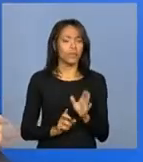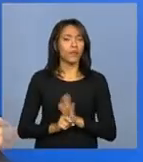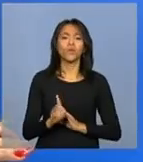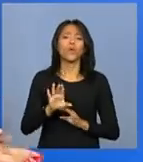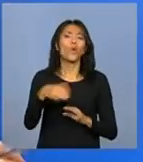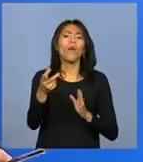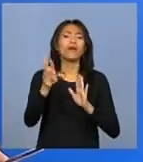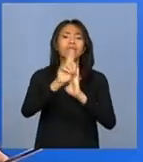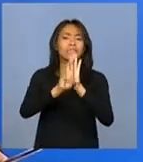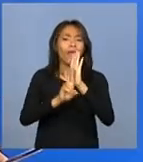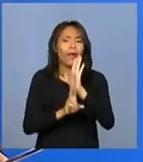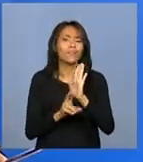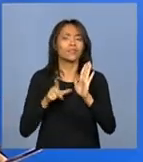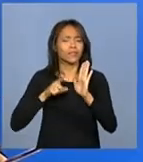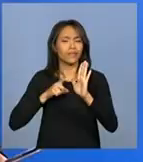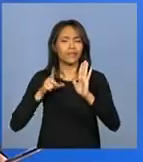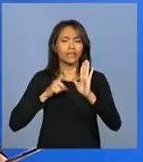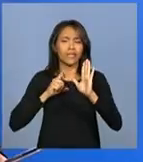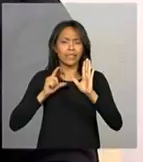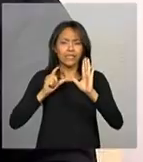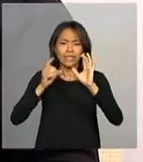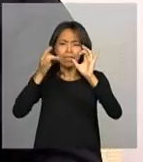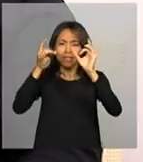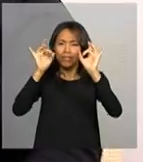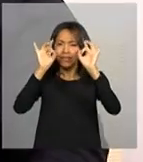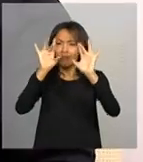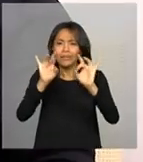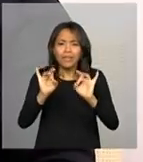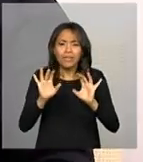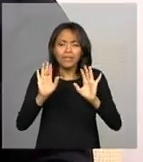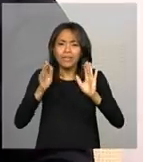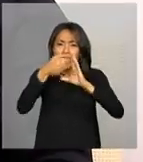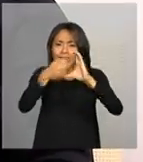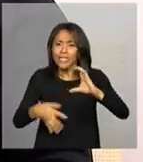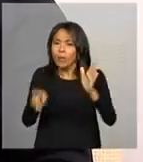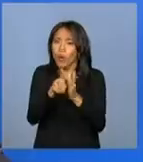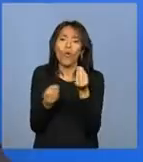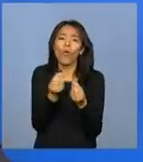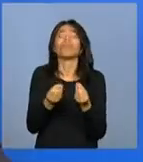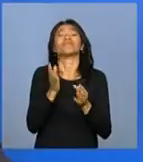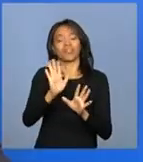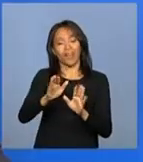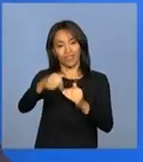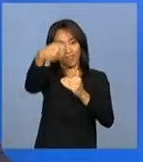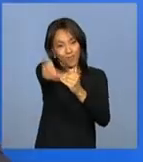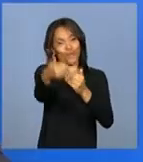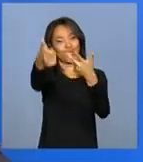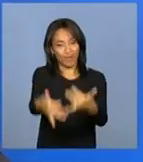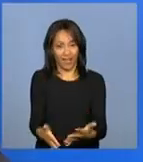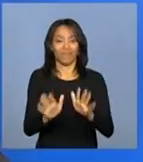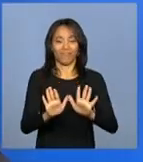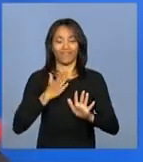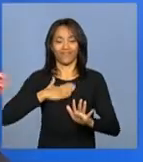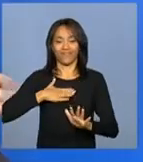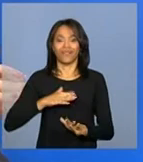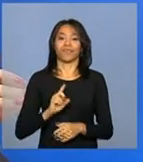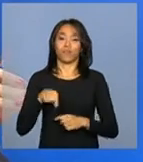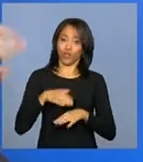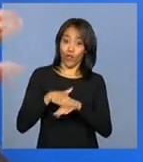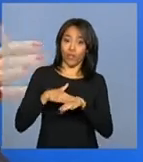Elas têm características específicas é eu vou falar delas mais para frente a Então vamos conversar sobre isso é